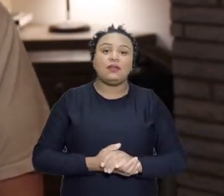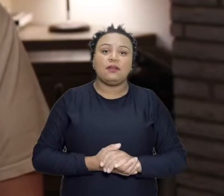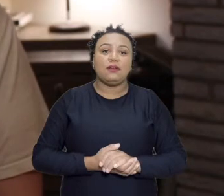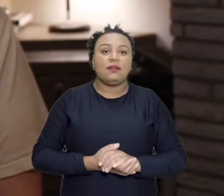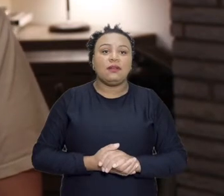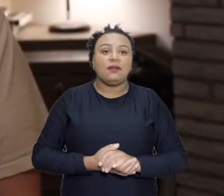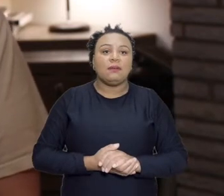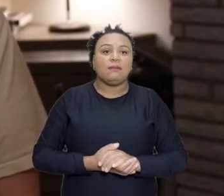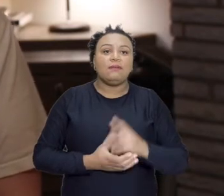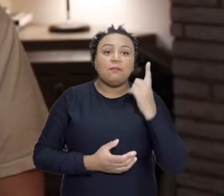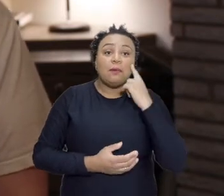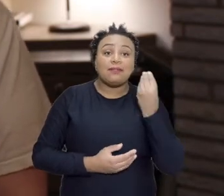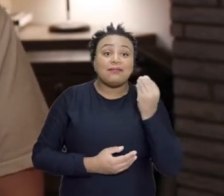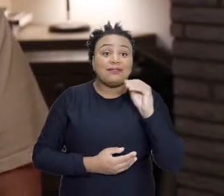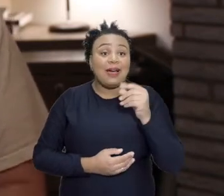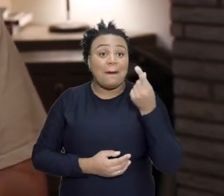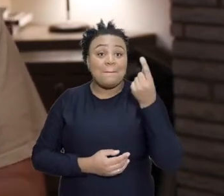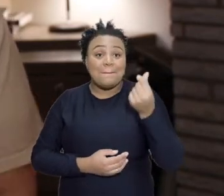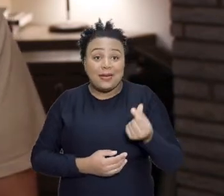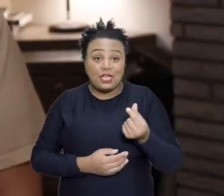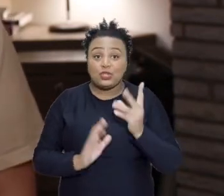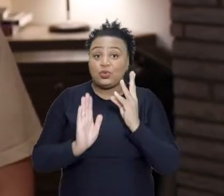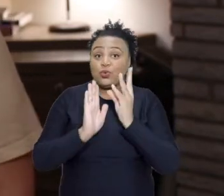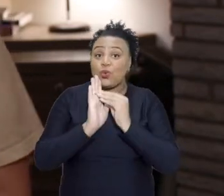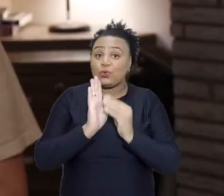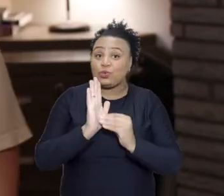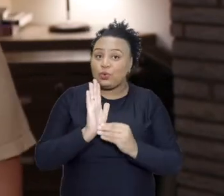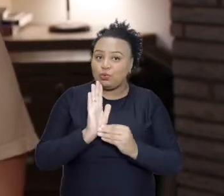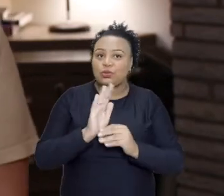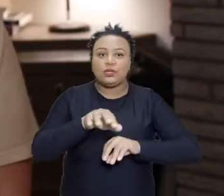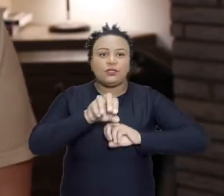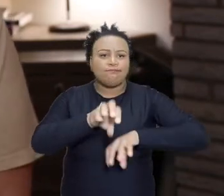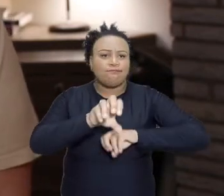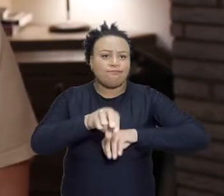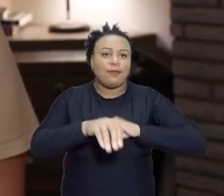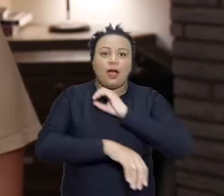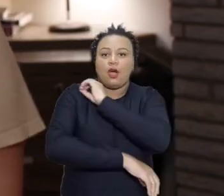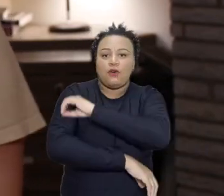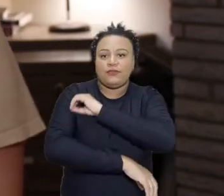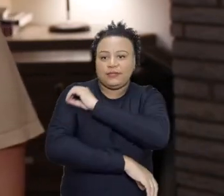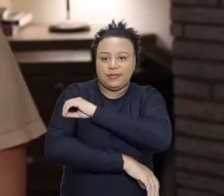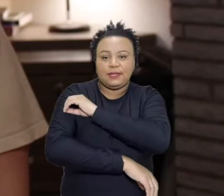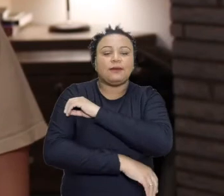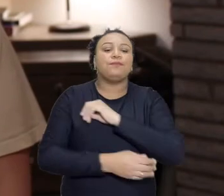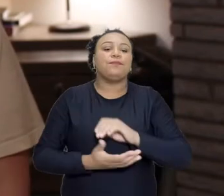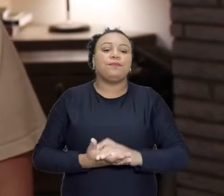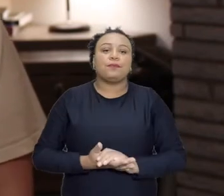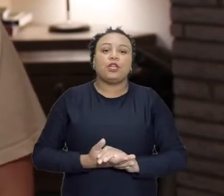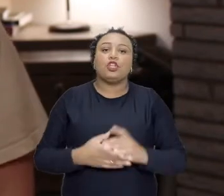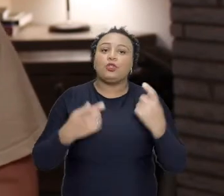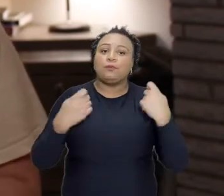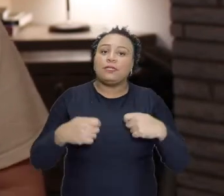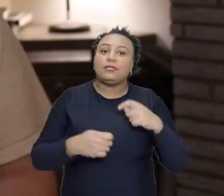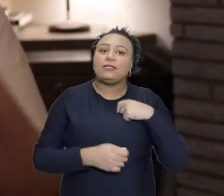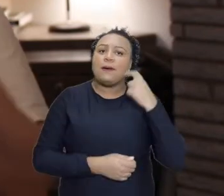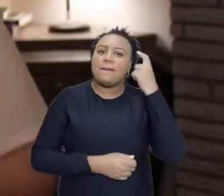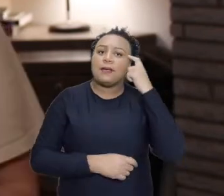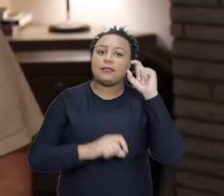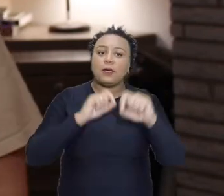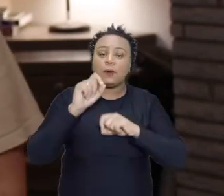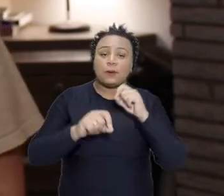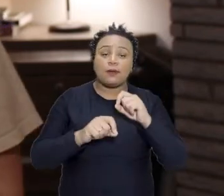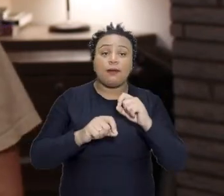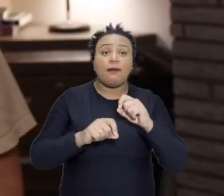precificar o conteúdo que você vai dar, no caso, né, a oficina que você vai dar, você tem que ter em mente que até antes